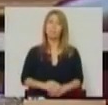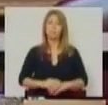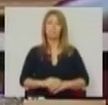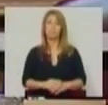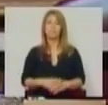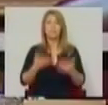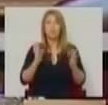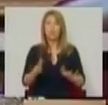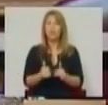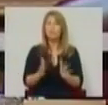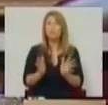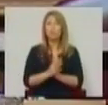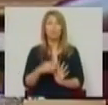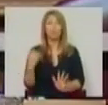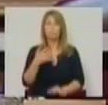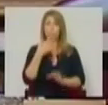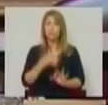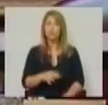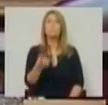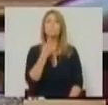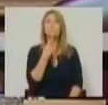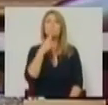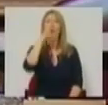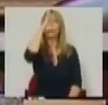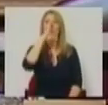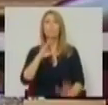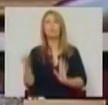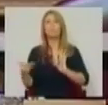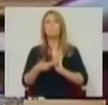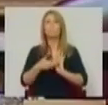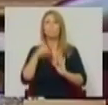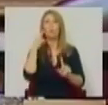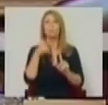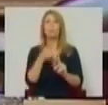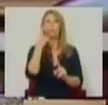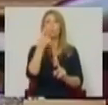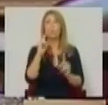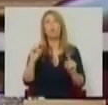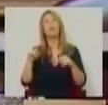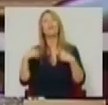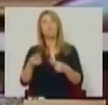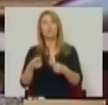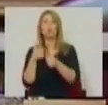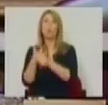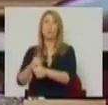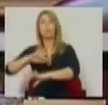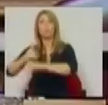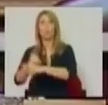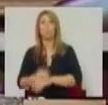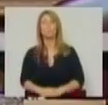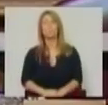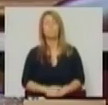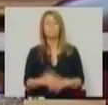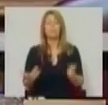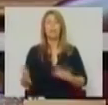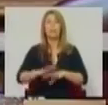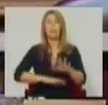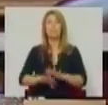que já toda a gente percebeu que o Governo inscreve uma meta para cumprir outra e que faz